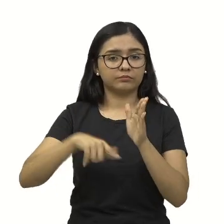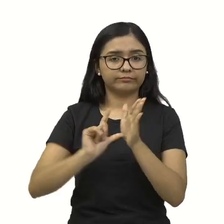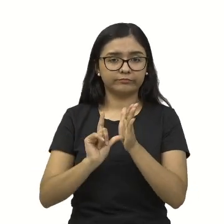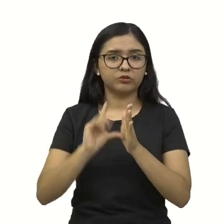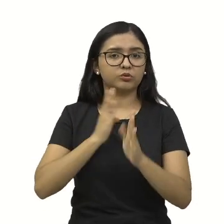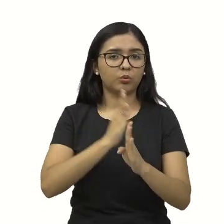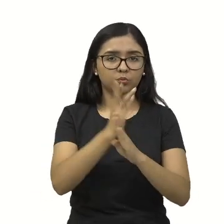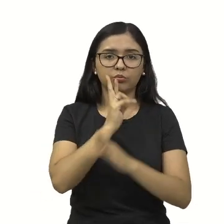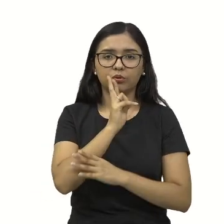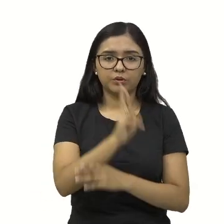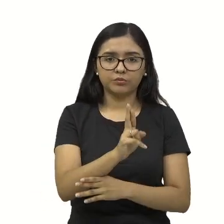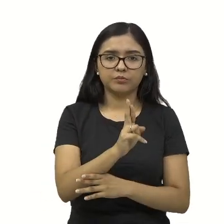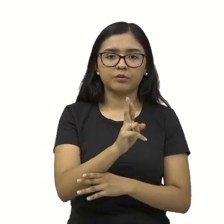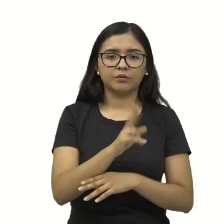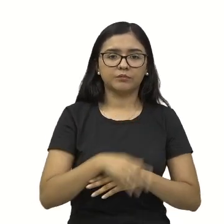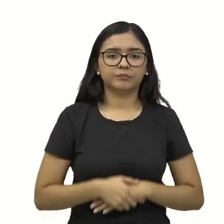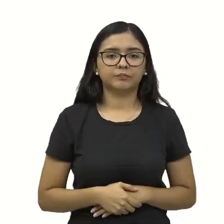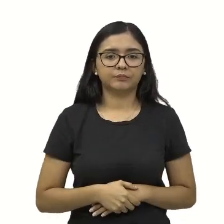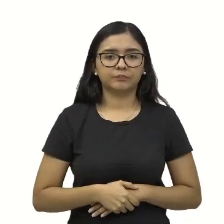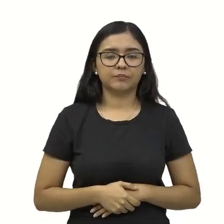encontramos, né? Deixa eu separar aqui.